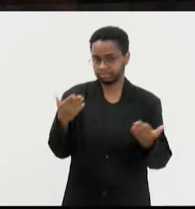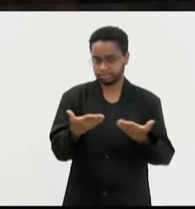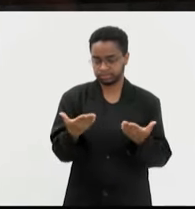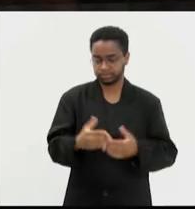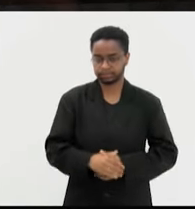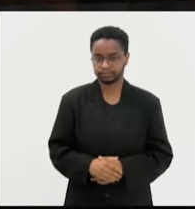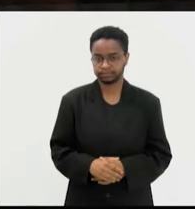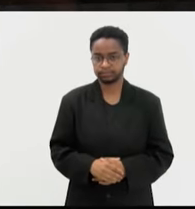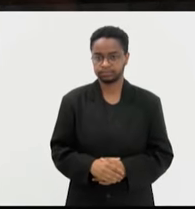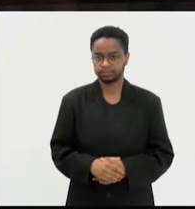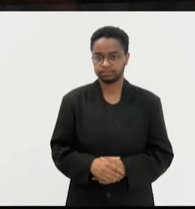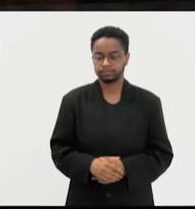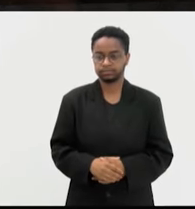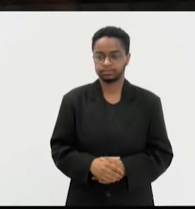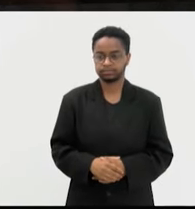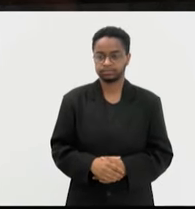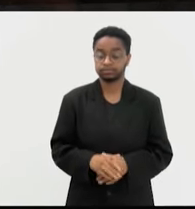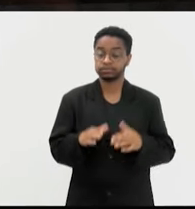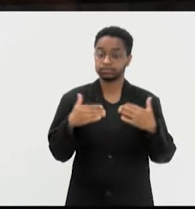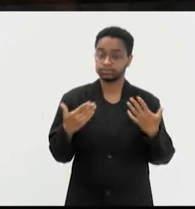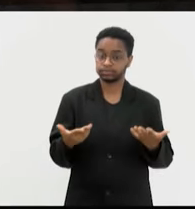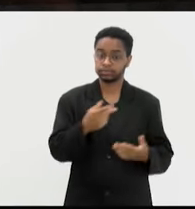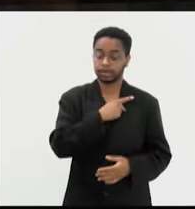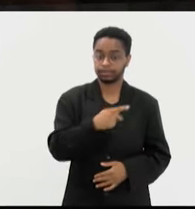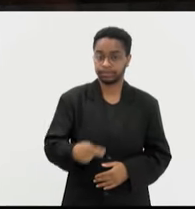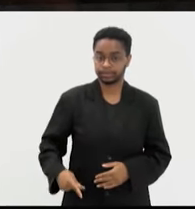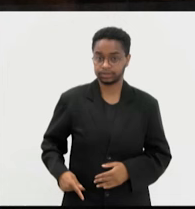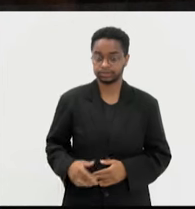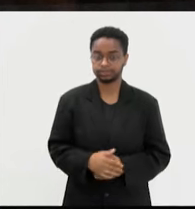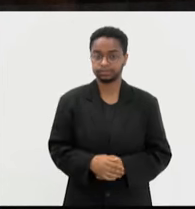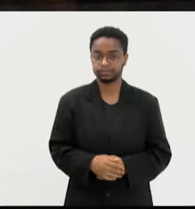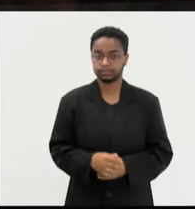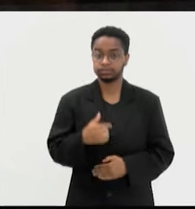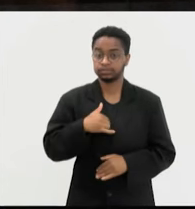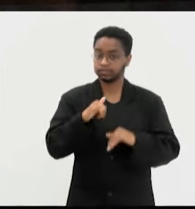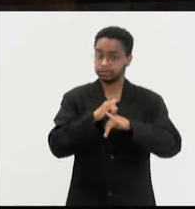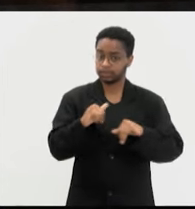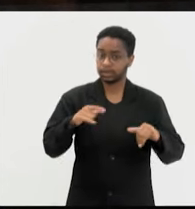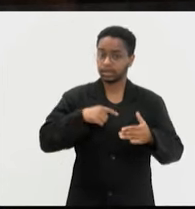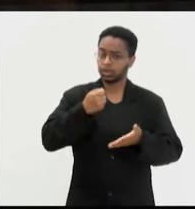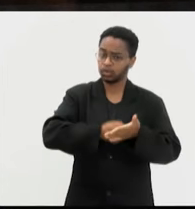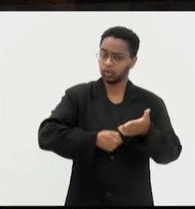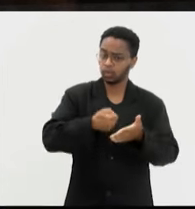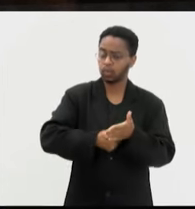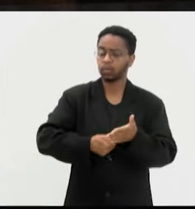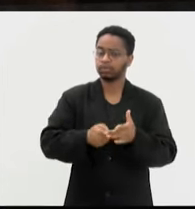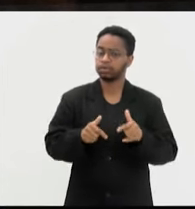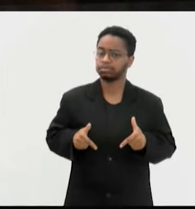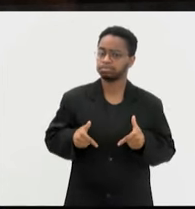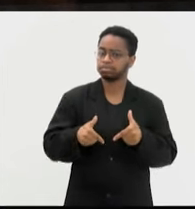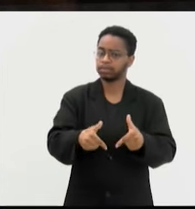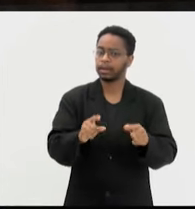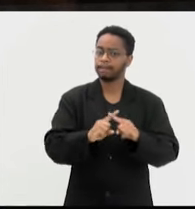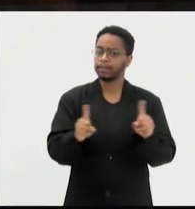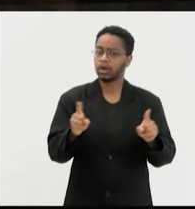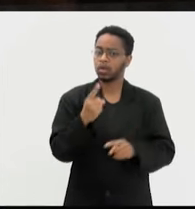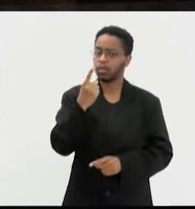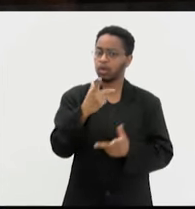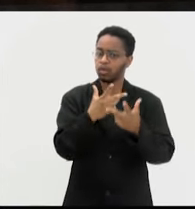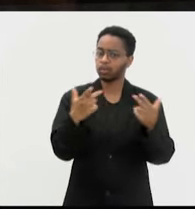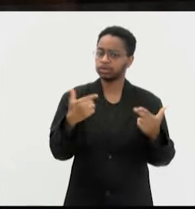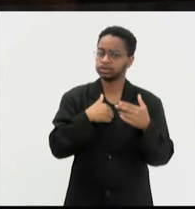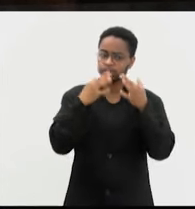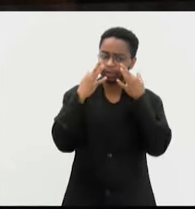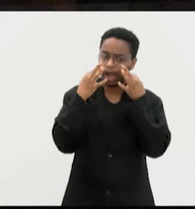agora e aí senhor presidente eu digo que foram lutas batalhas e uma coisa me chama Mita